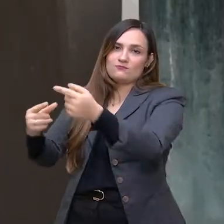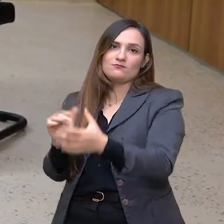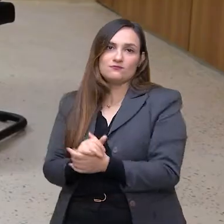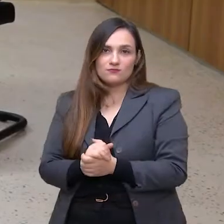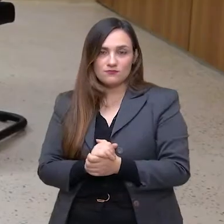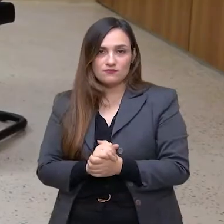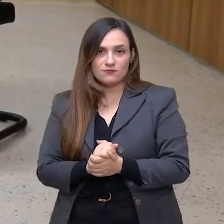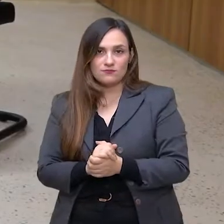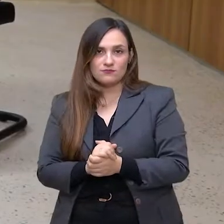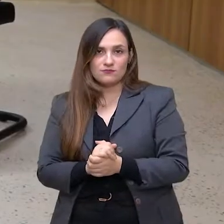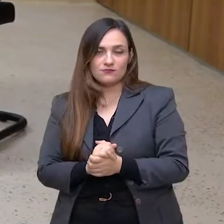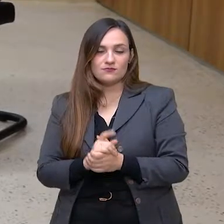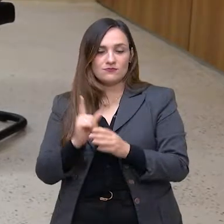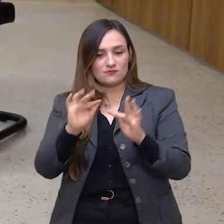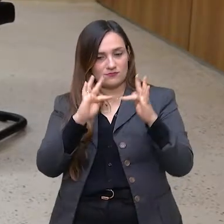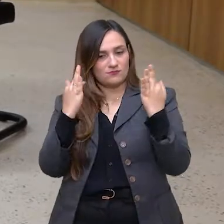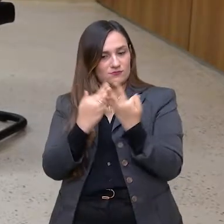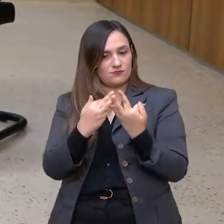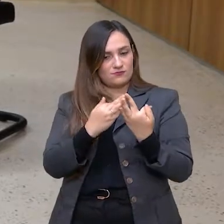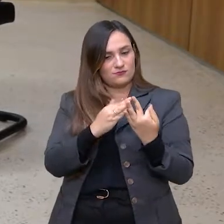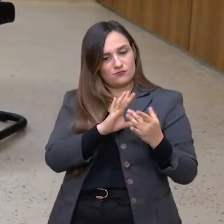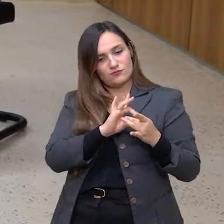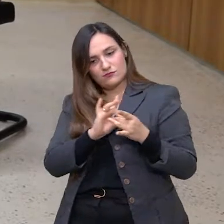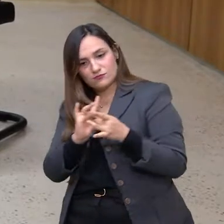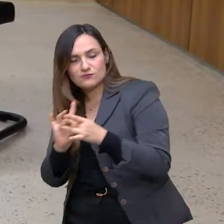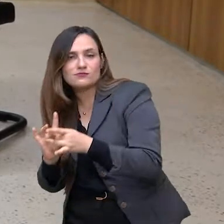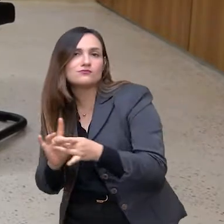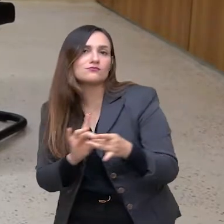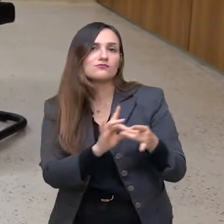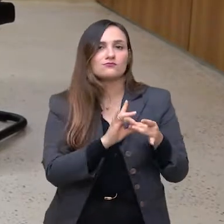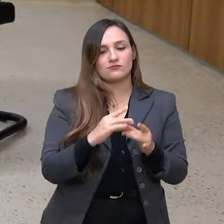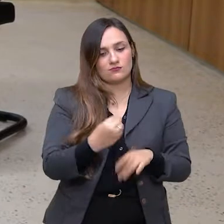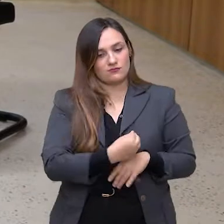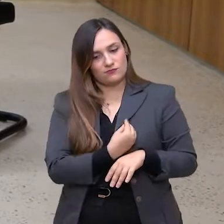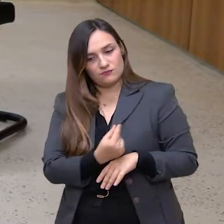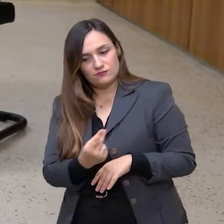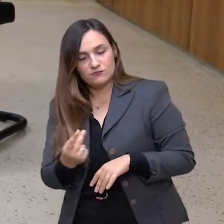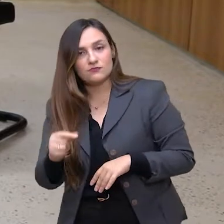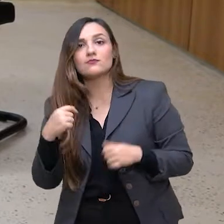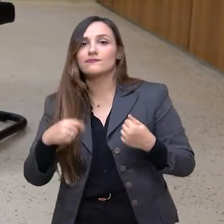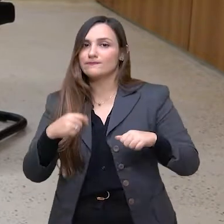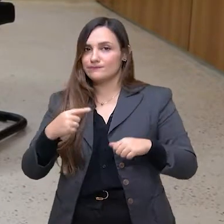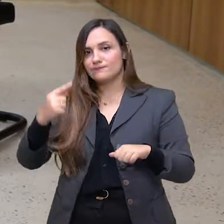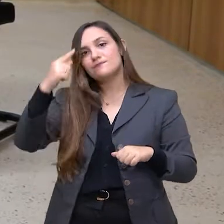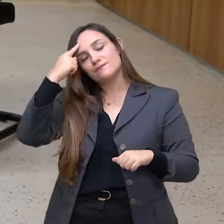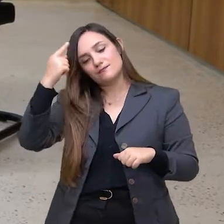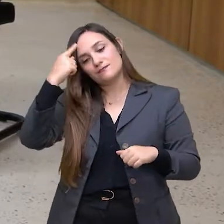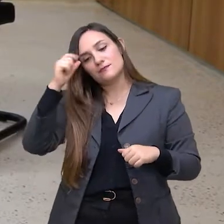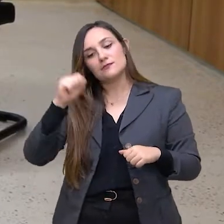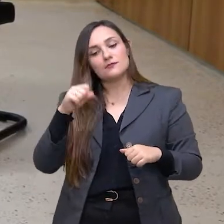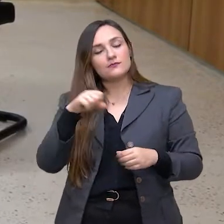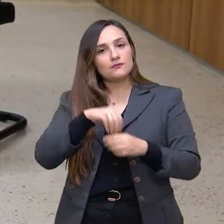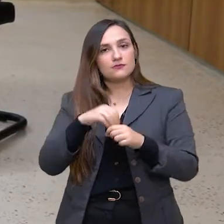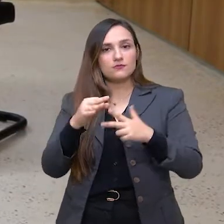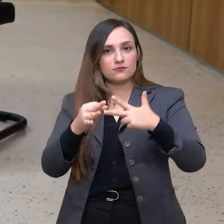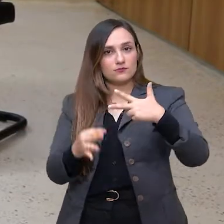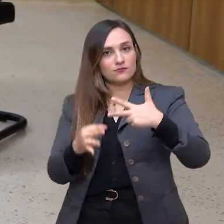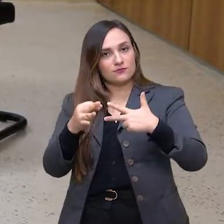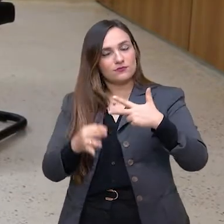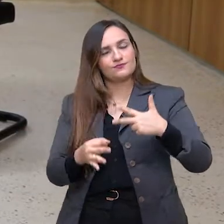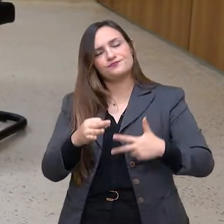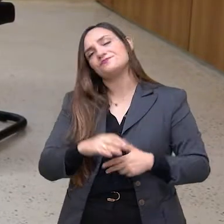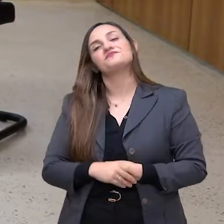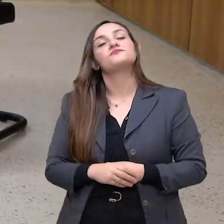caráteres intra e intergeracional, né? Então, assim, é muito importante que isso esteja sendo pensado internamente